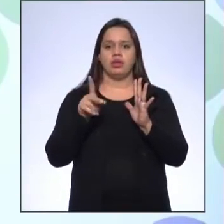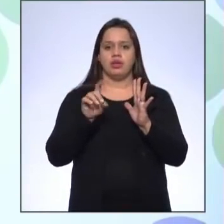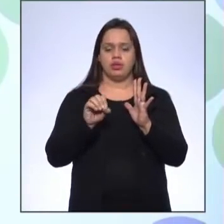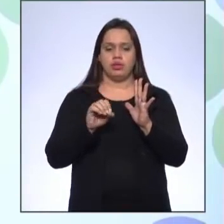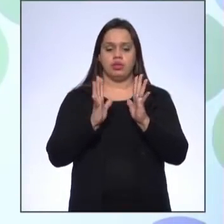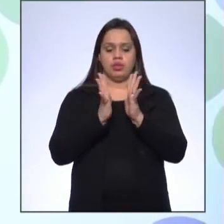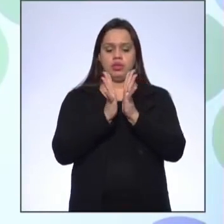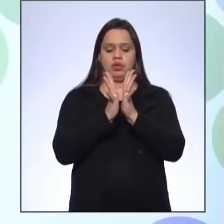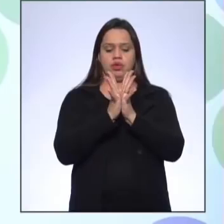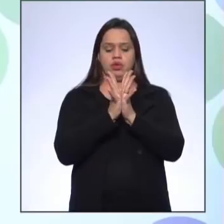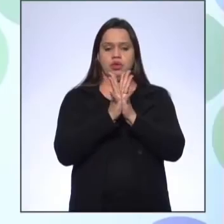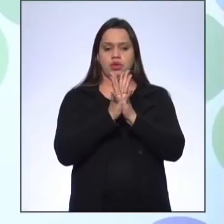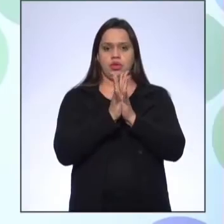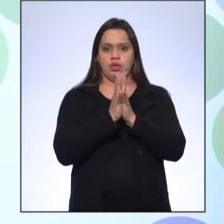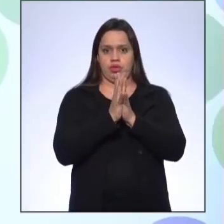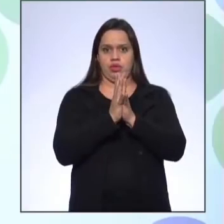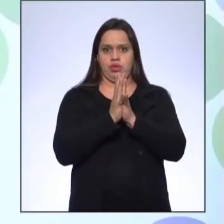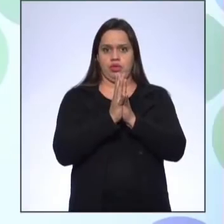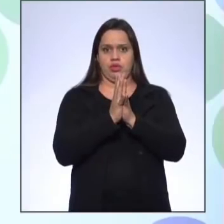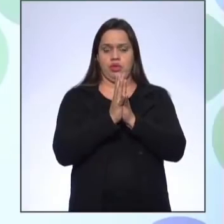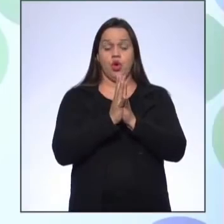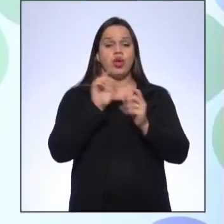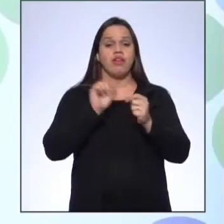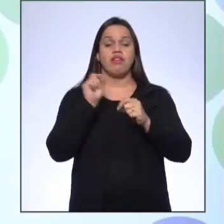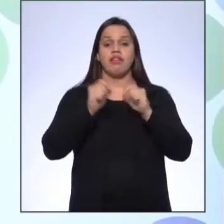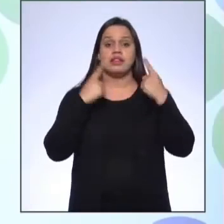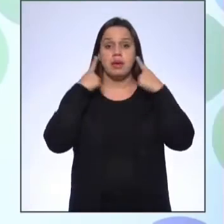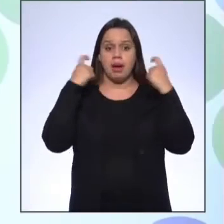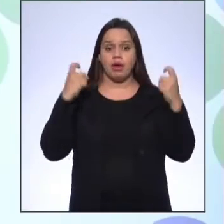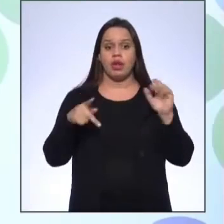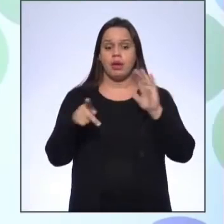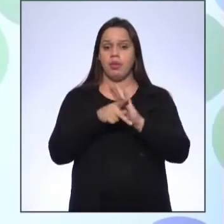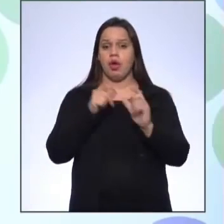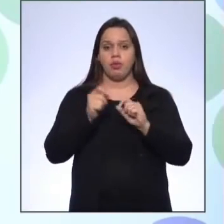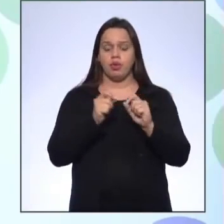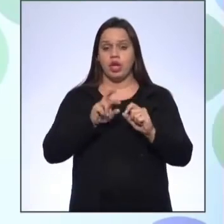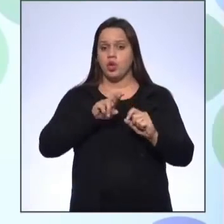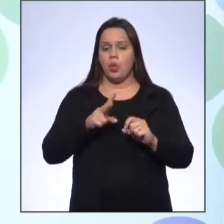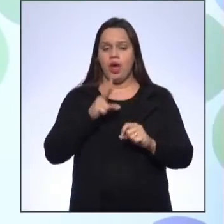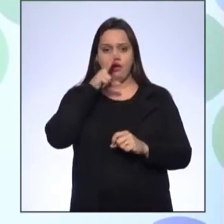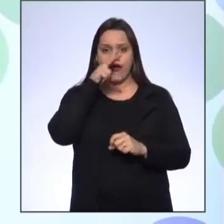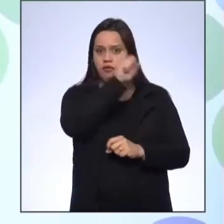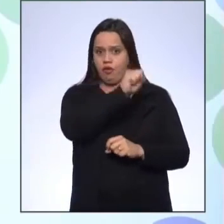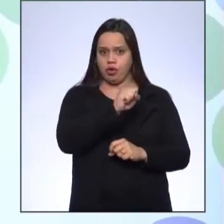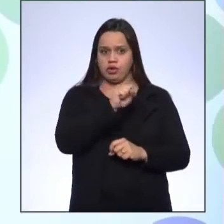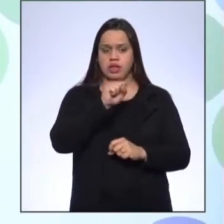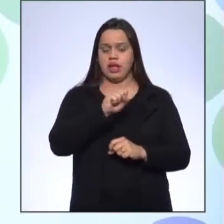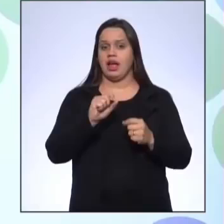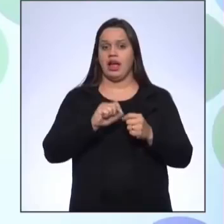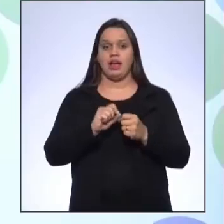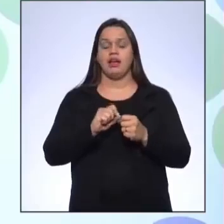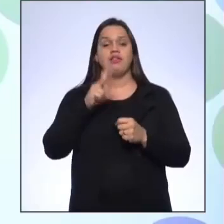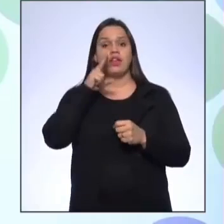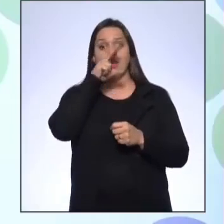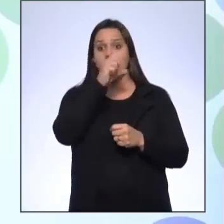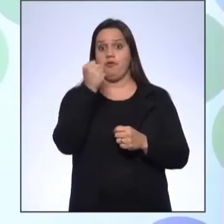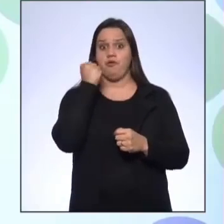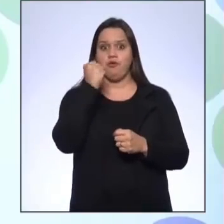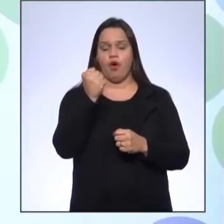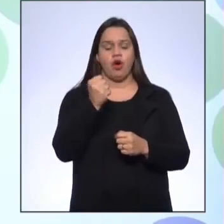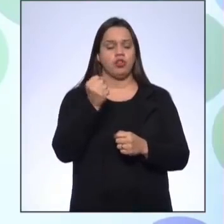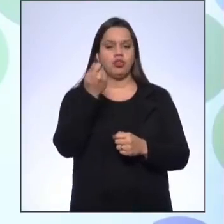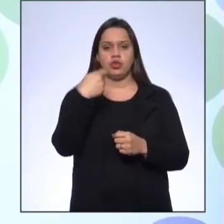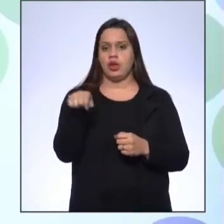som é o encaixe de uma mão na outra, não é necessariamente a força. Então a gente não precisa ficar se matando,